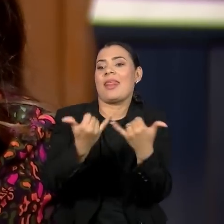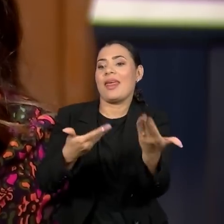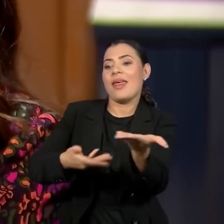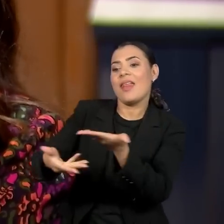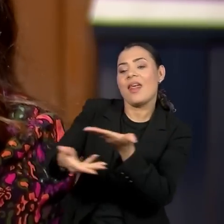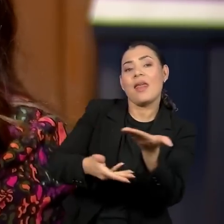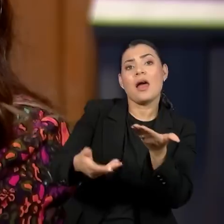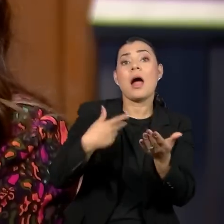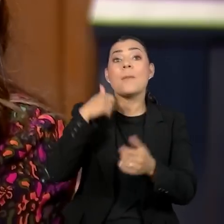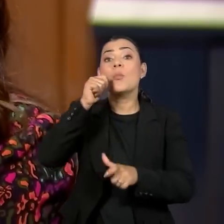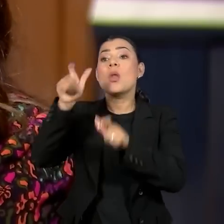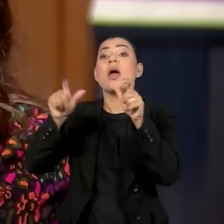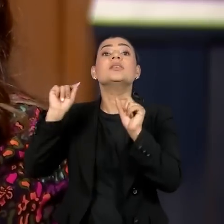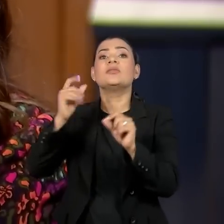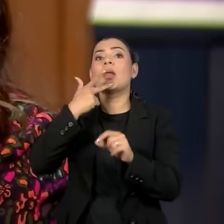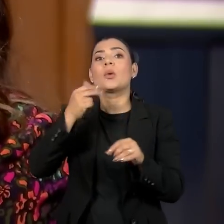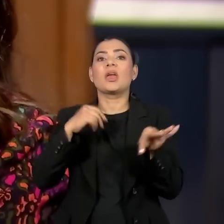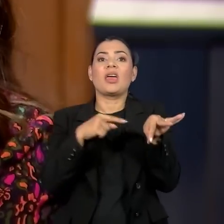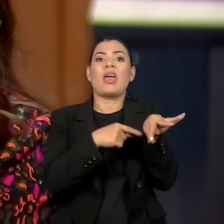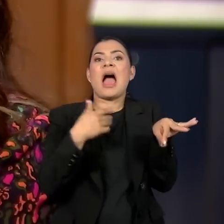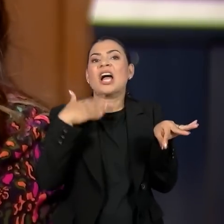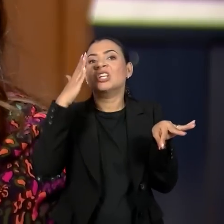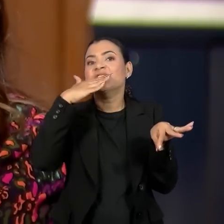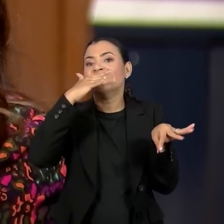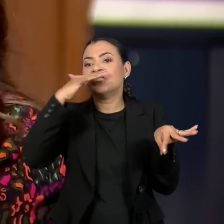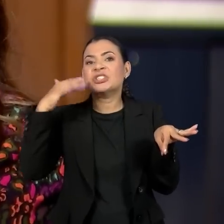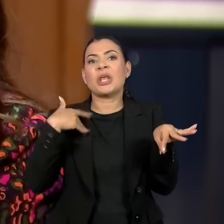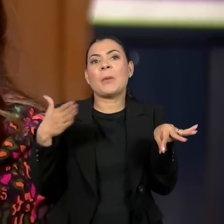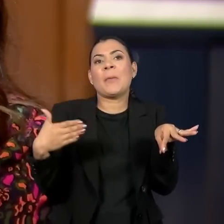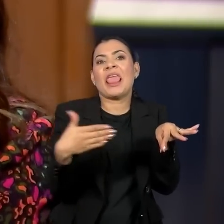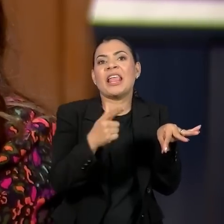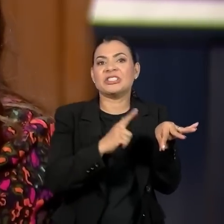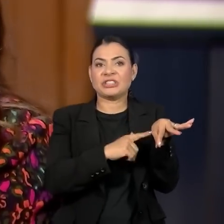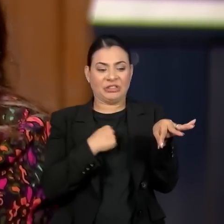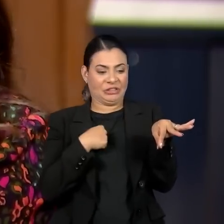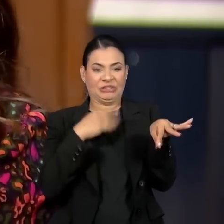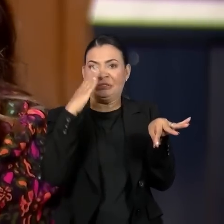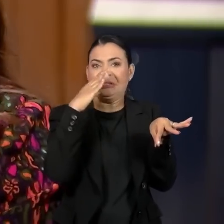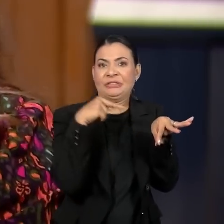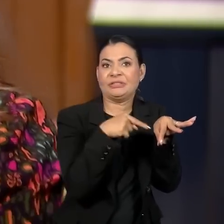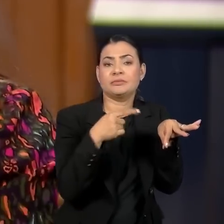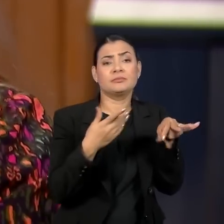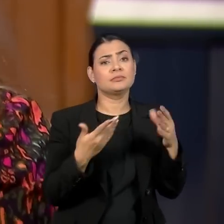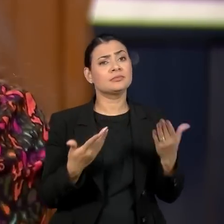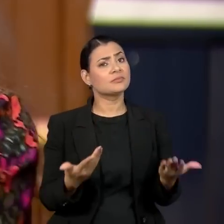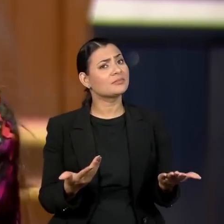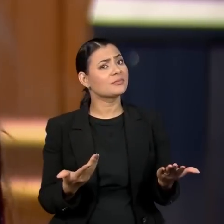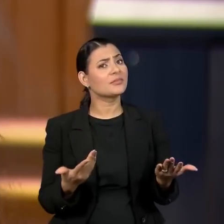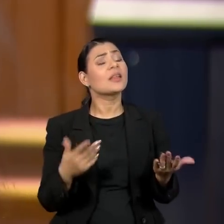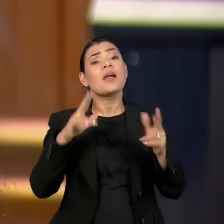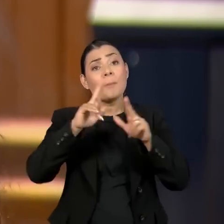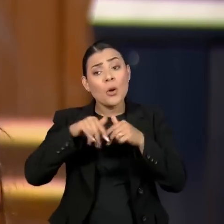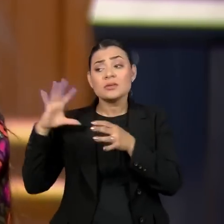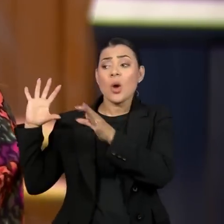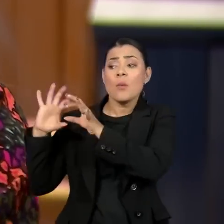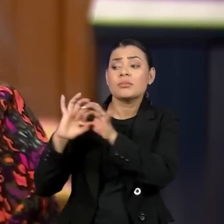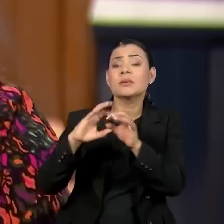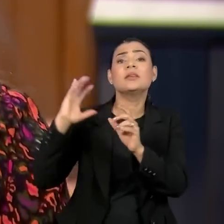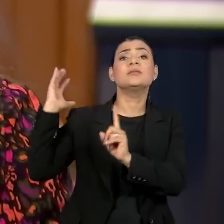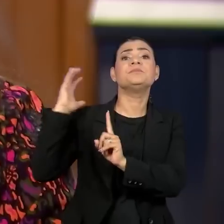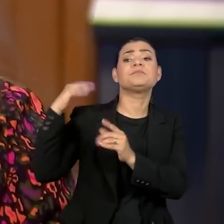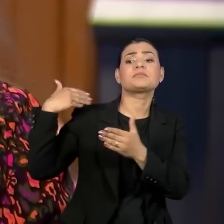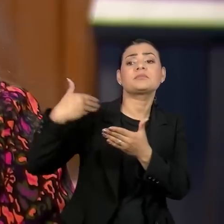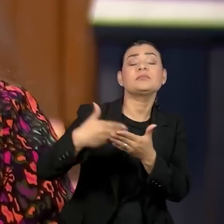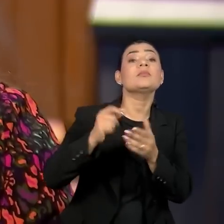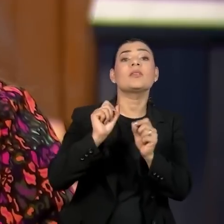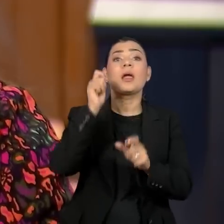que as pessoas associam vagina? Cheiro de peixe, de bacalhau, etc, né? Isso tudo também é uma forma de você continuar fazendo